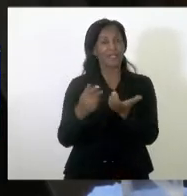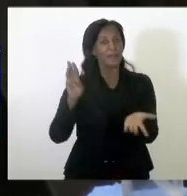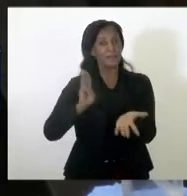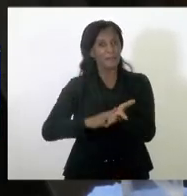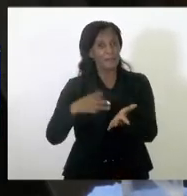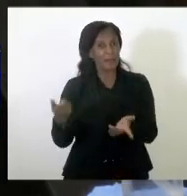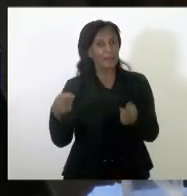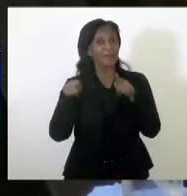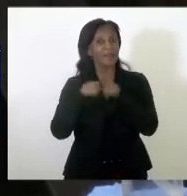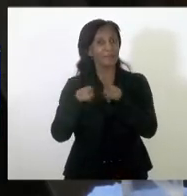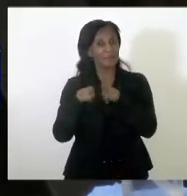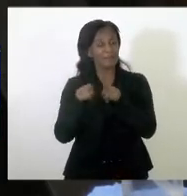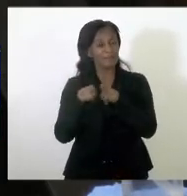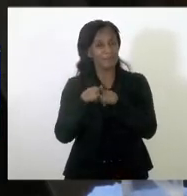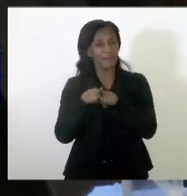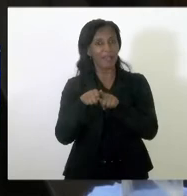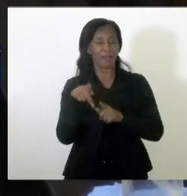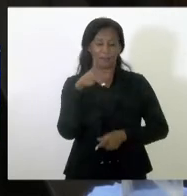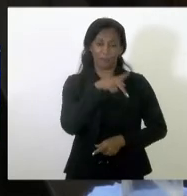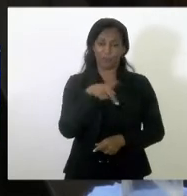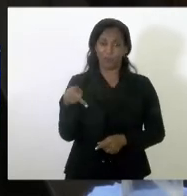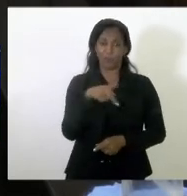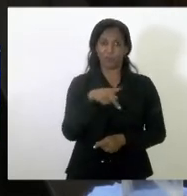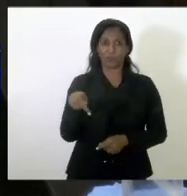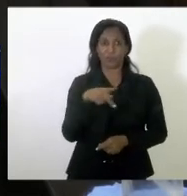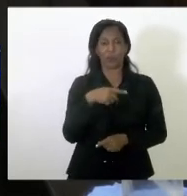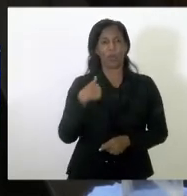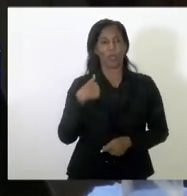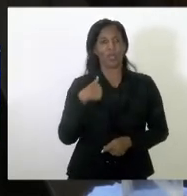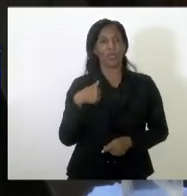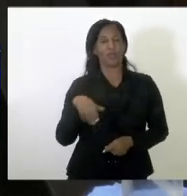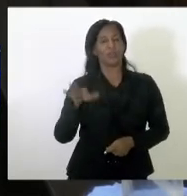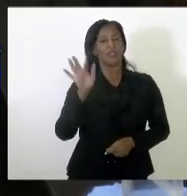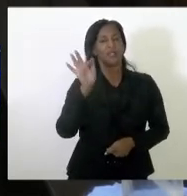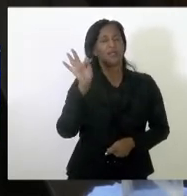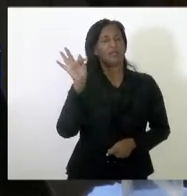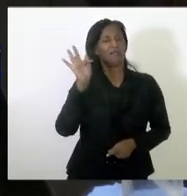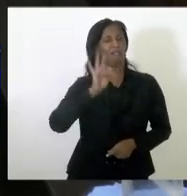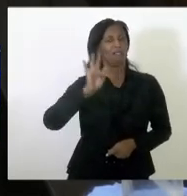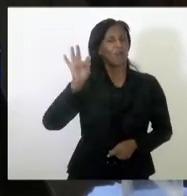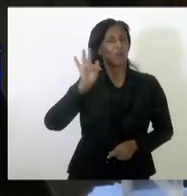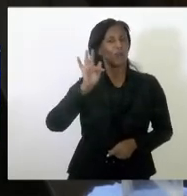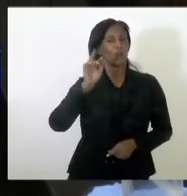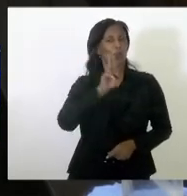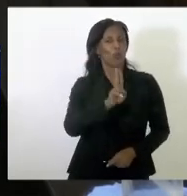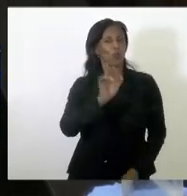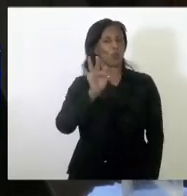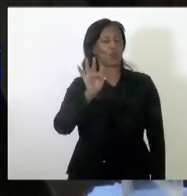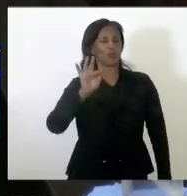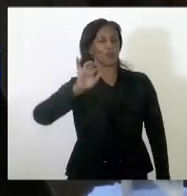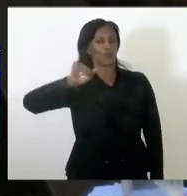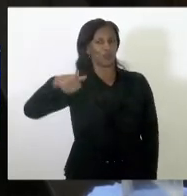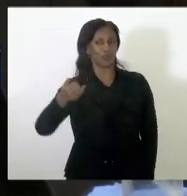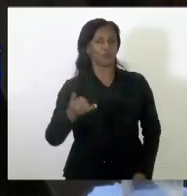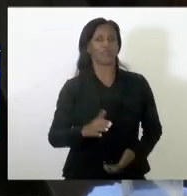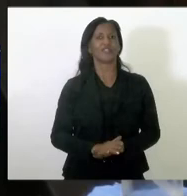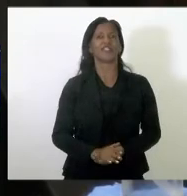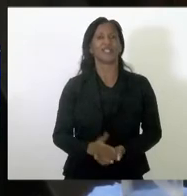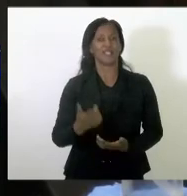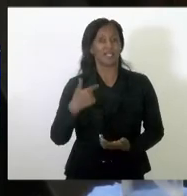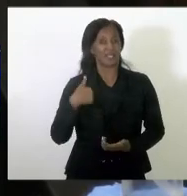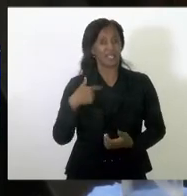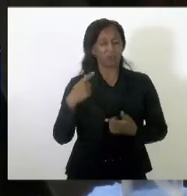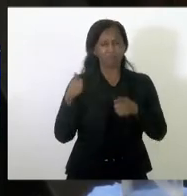da comunidade científica deste estado, professor da Universidade Federal Fluminense, fiz questão de me fazer presente representando a LERJ, e saúdo